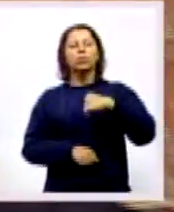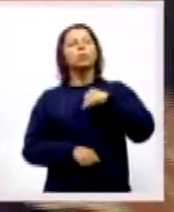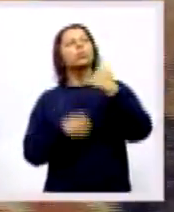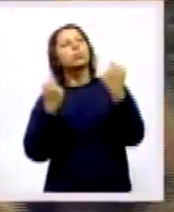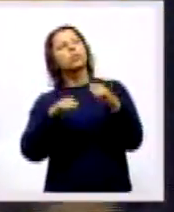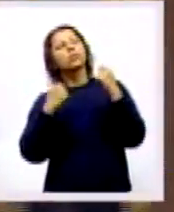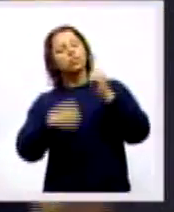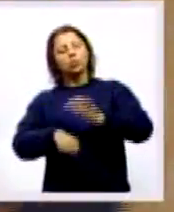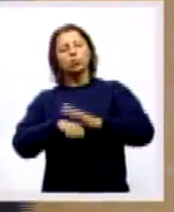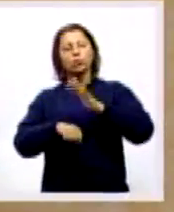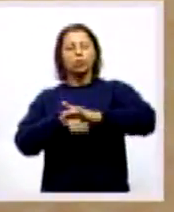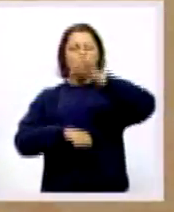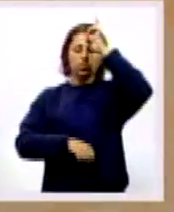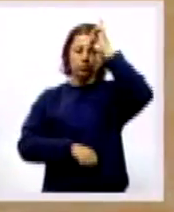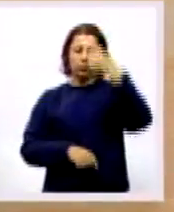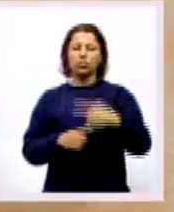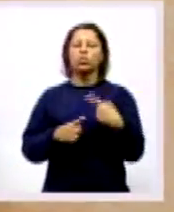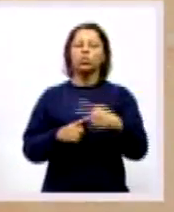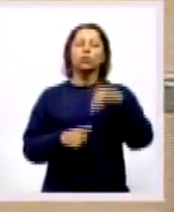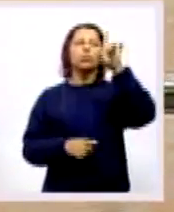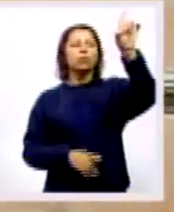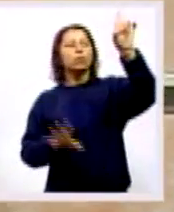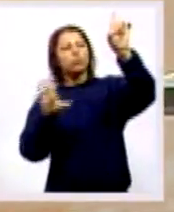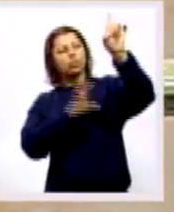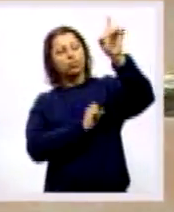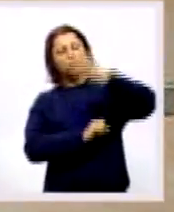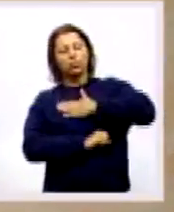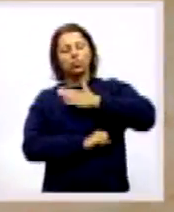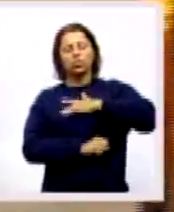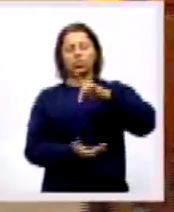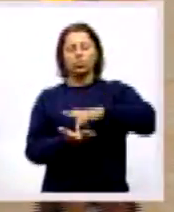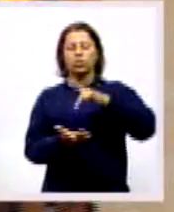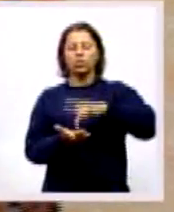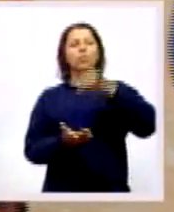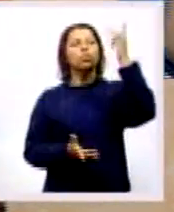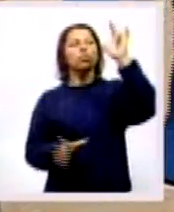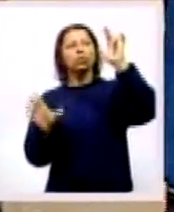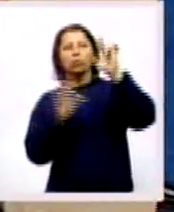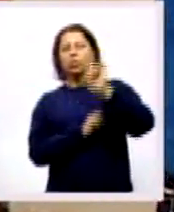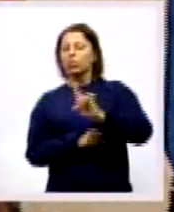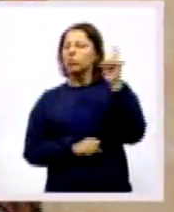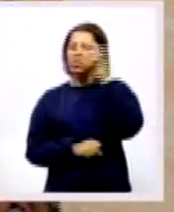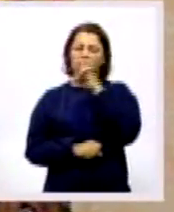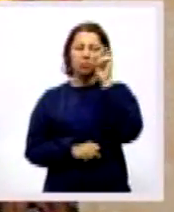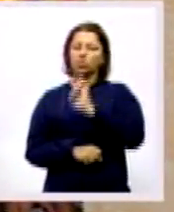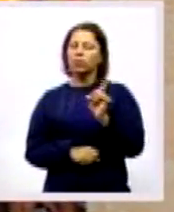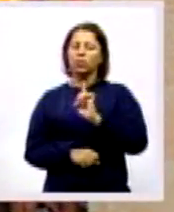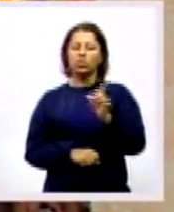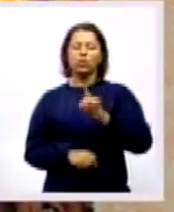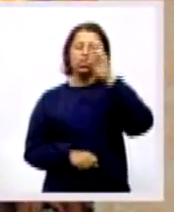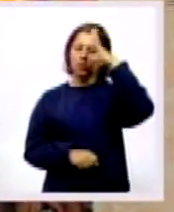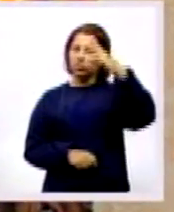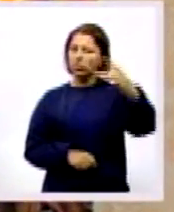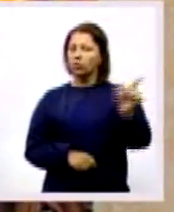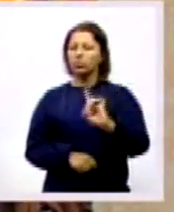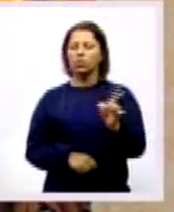necessidade, maior é o seu dom, porque ele me ama com verdade. O seu amor não é teórico, o seu amor não é uma